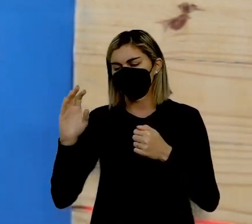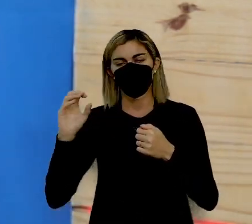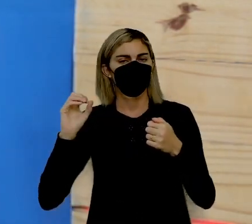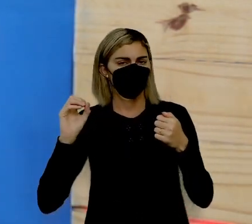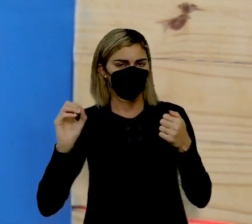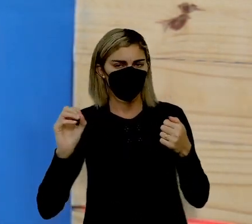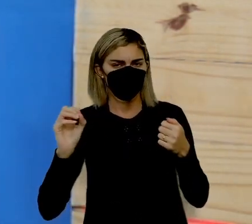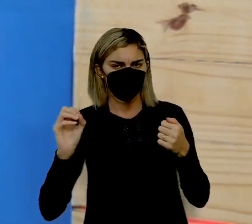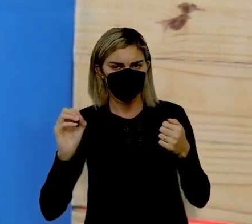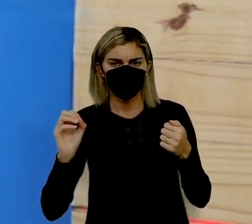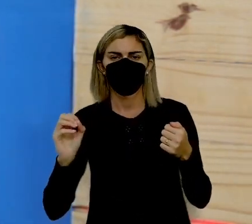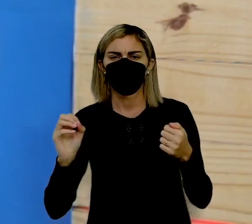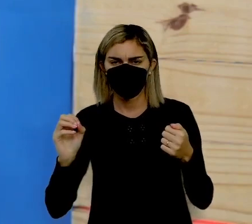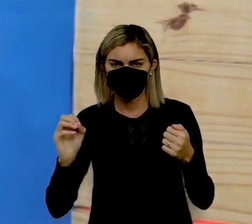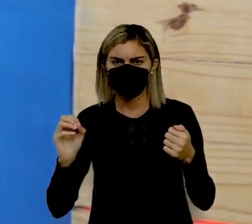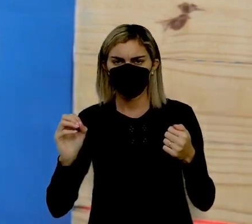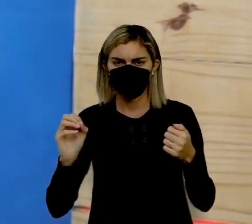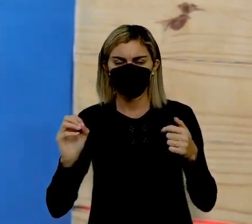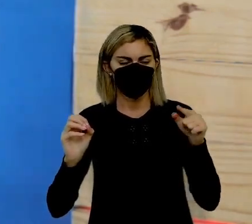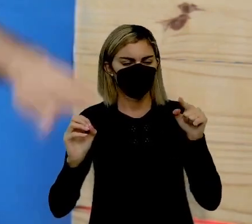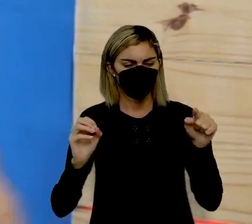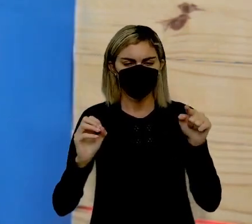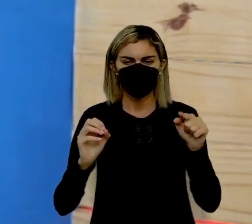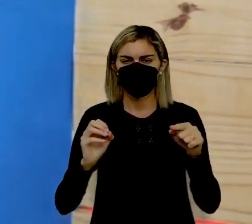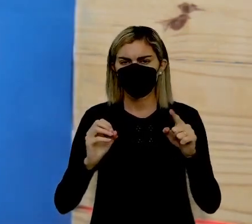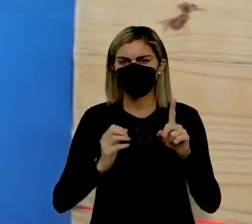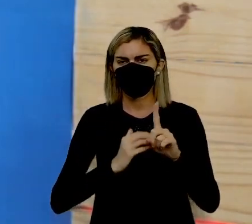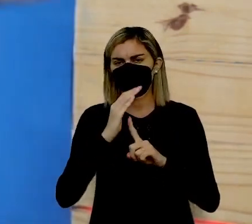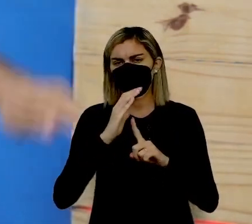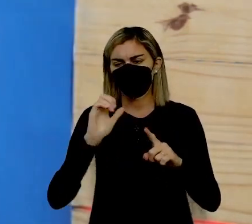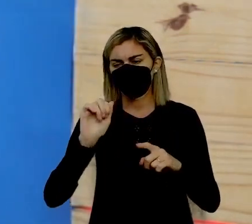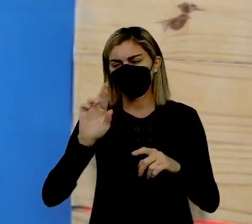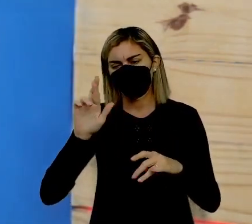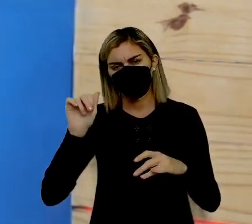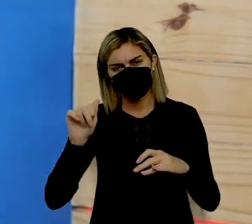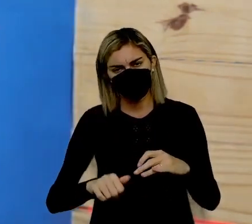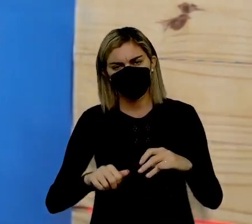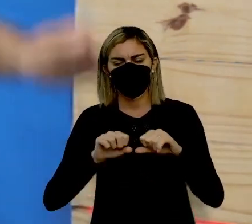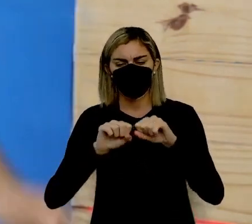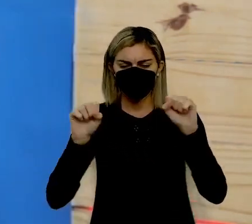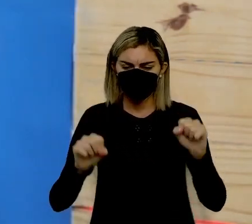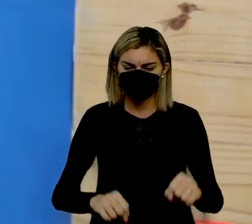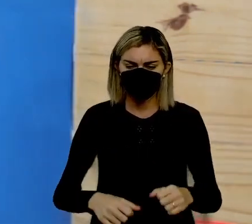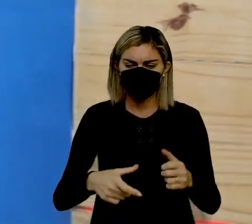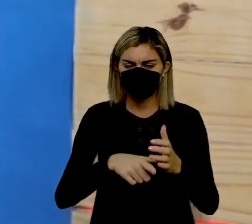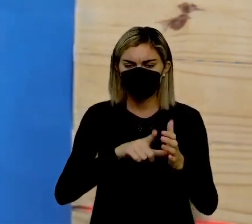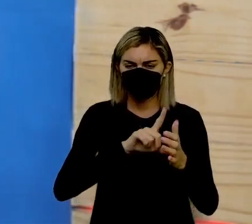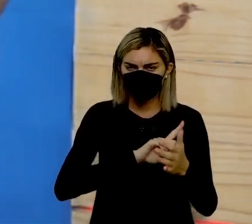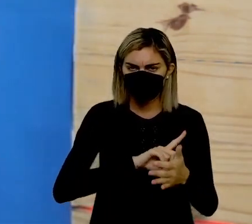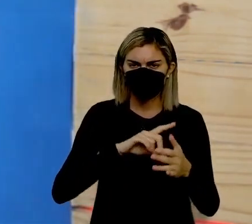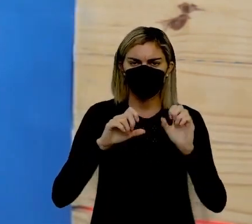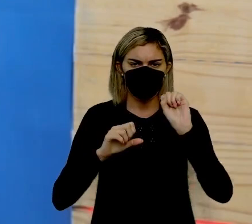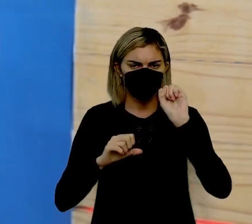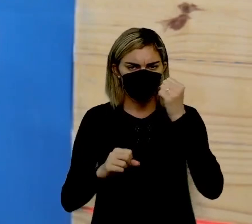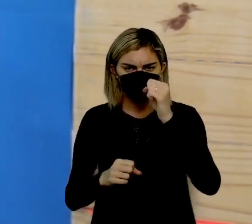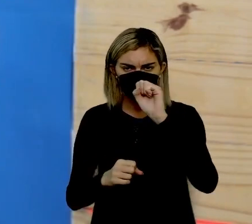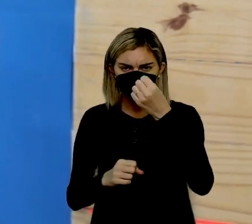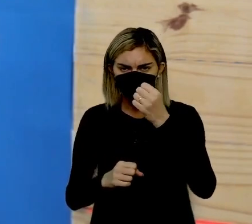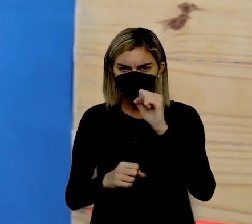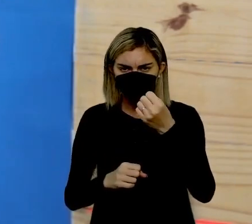era nula. Então, a carga do sistema Antes era 8.